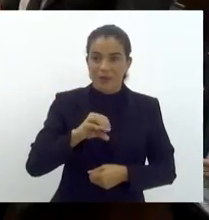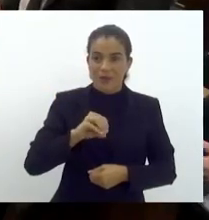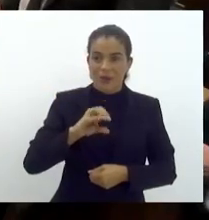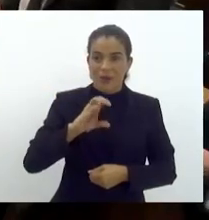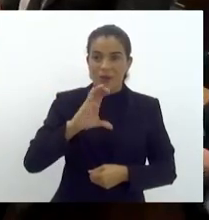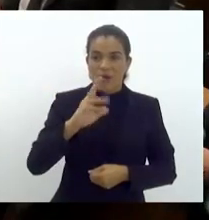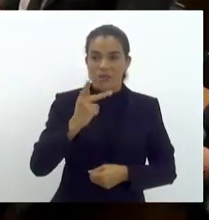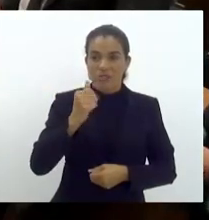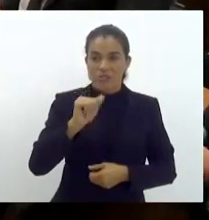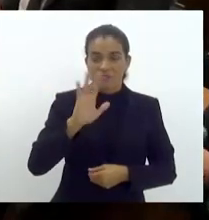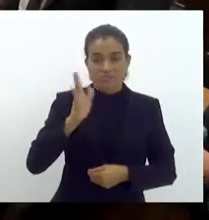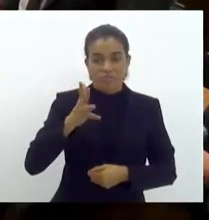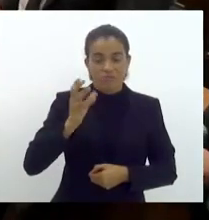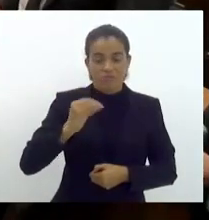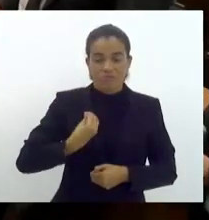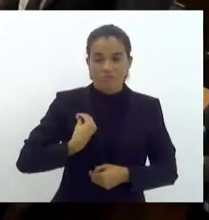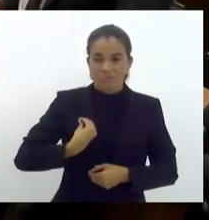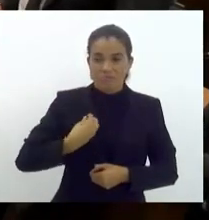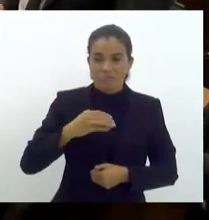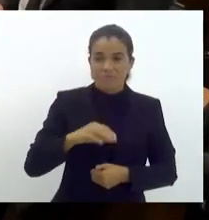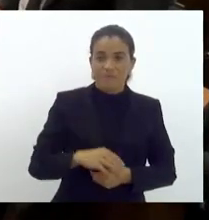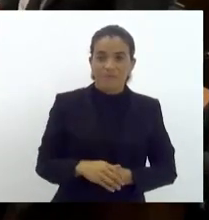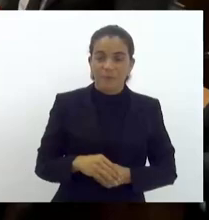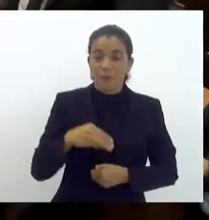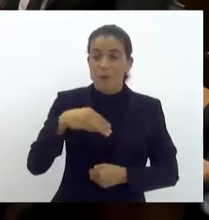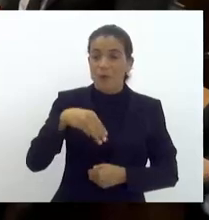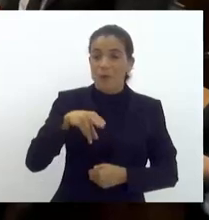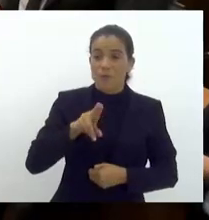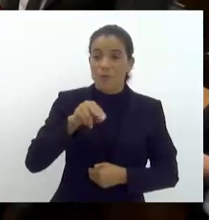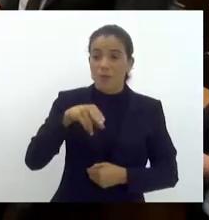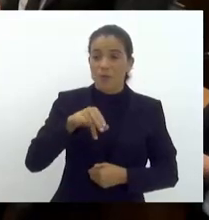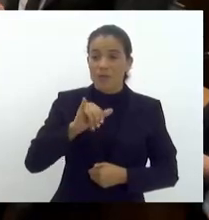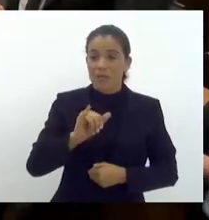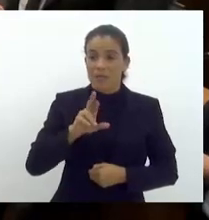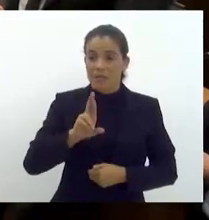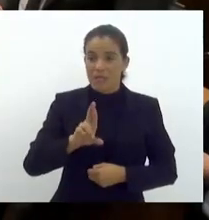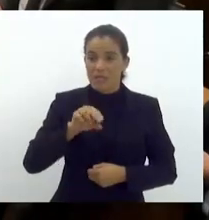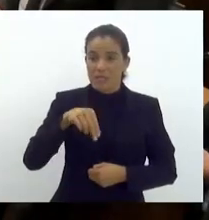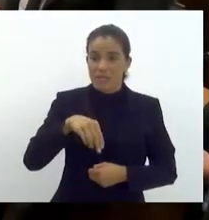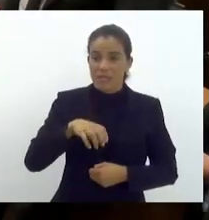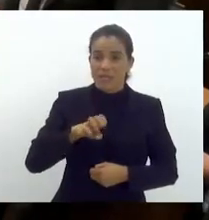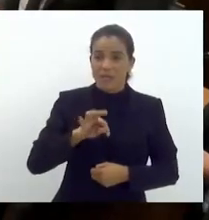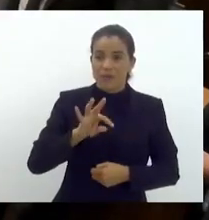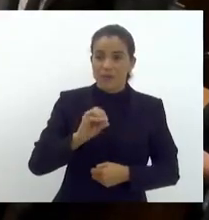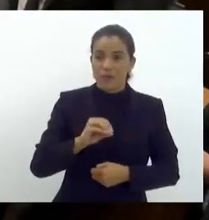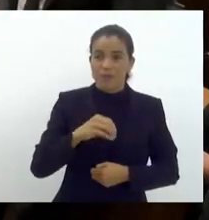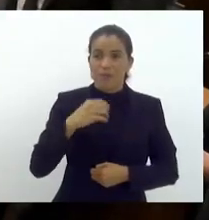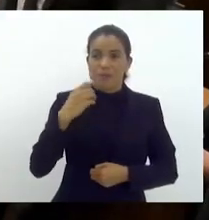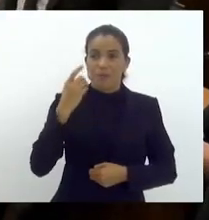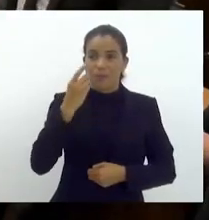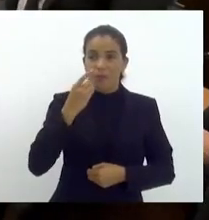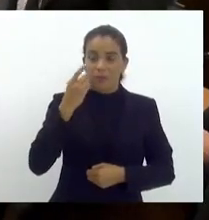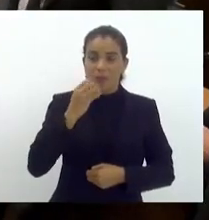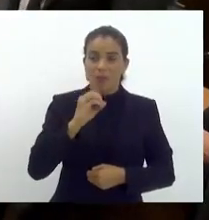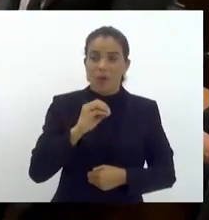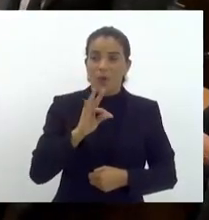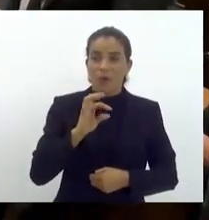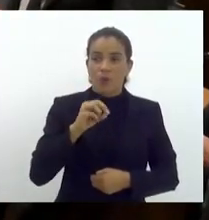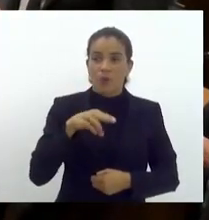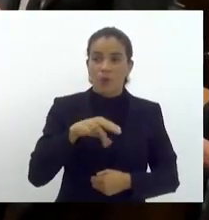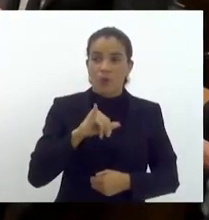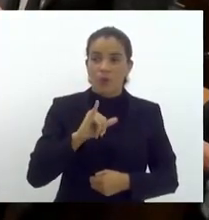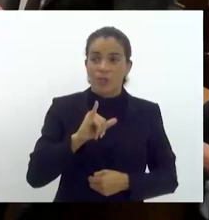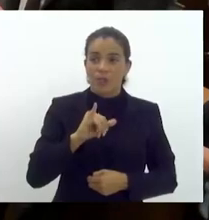tá aqui deputado munir Neto Obrigado Deputado Deputado Antônio de Paula pai